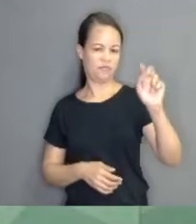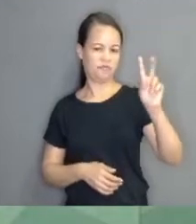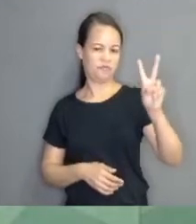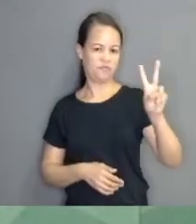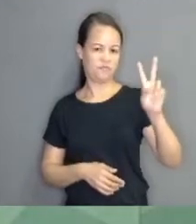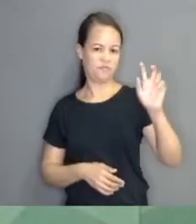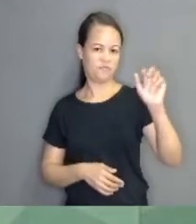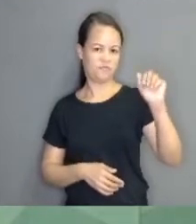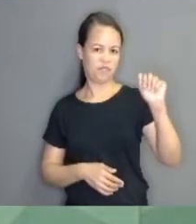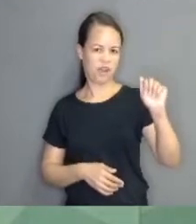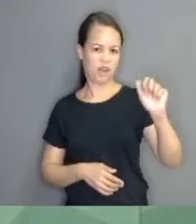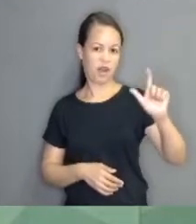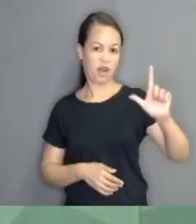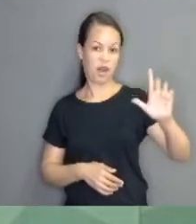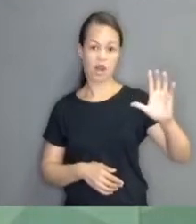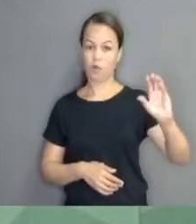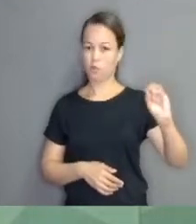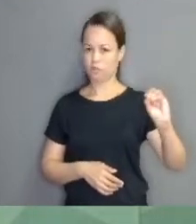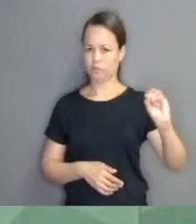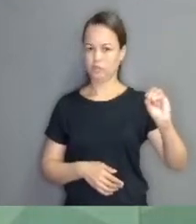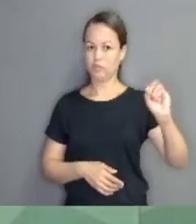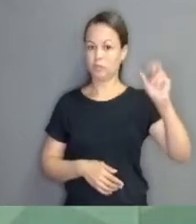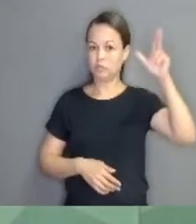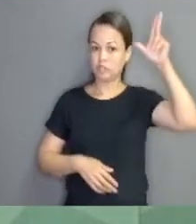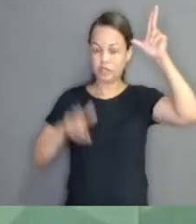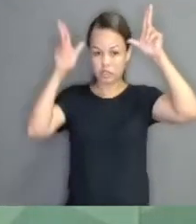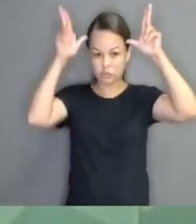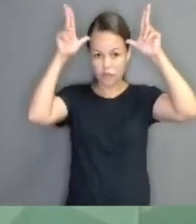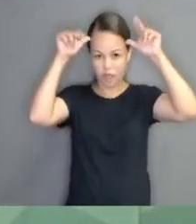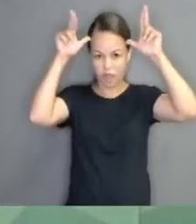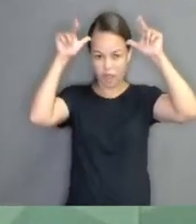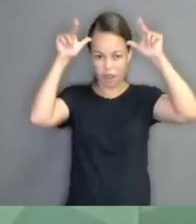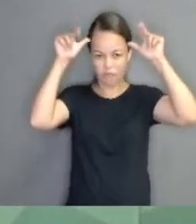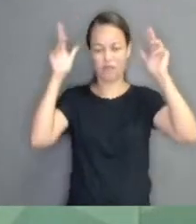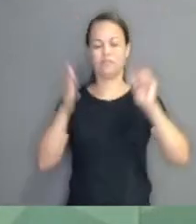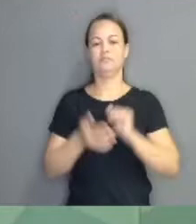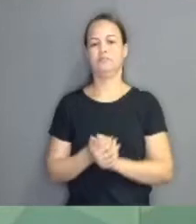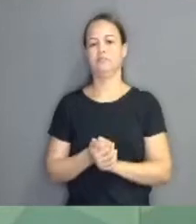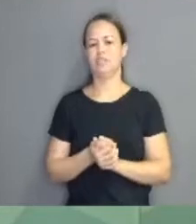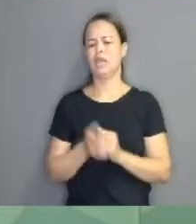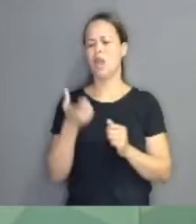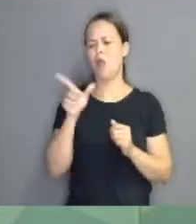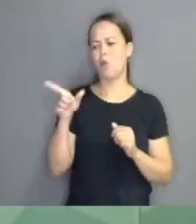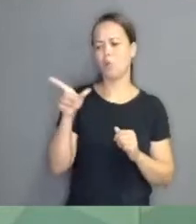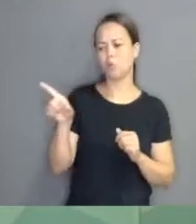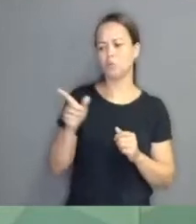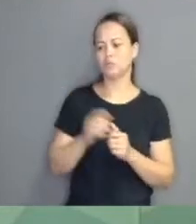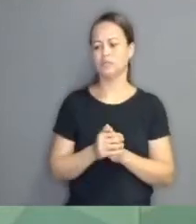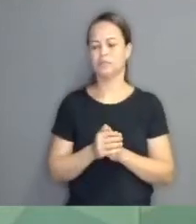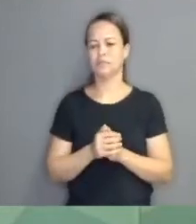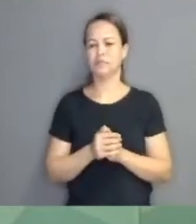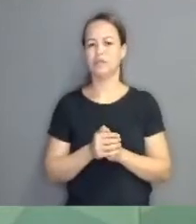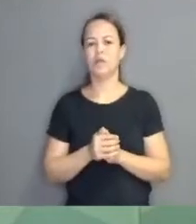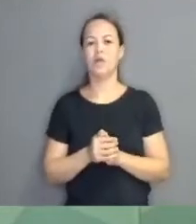pulo temos escrito cavalo está outra aqui